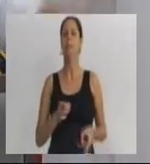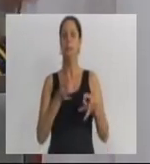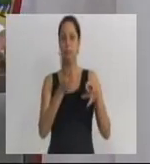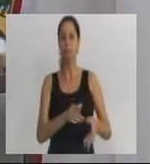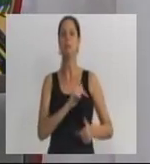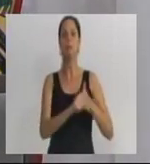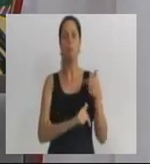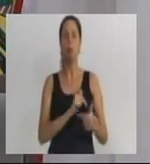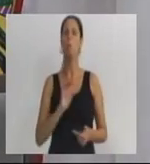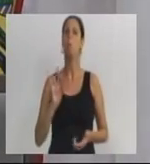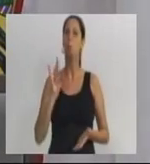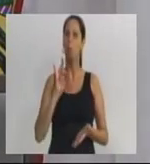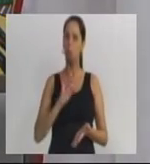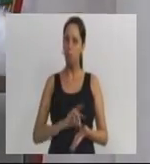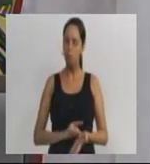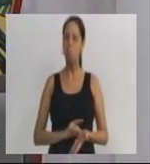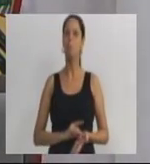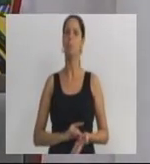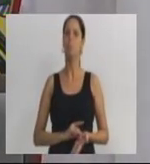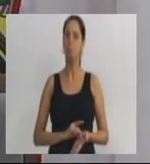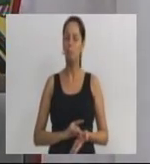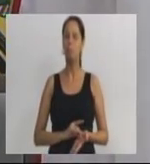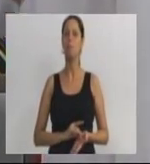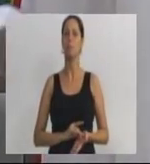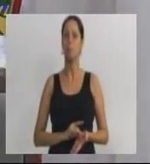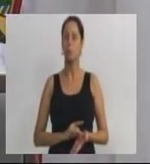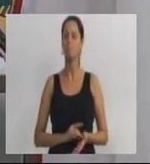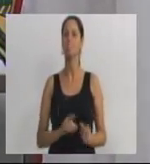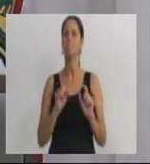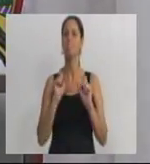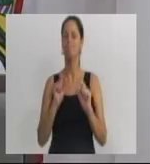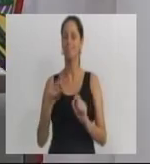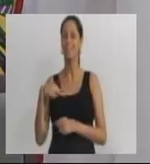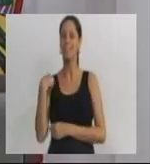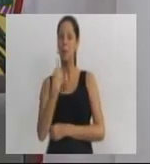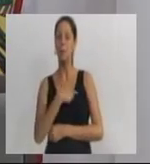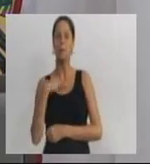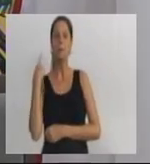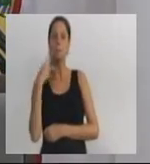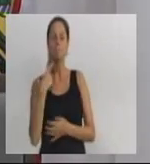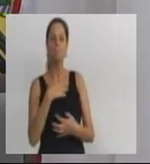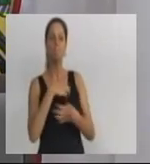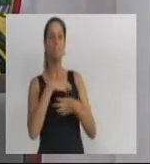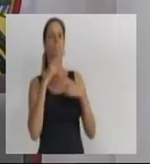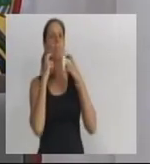uma coisa que envergonha nós políticos.